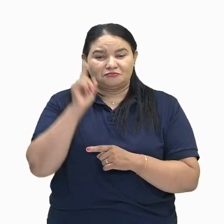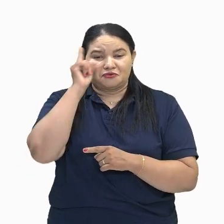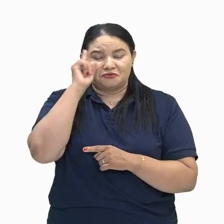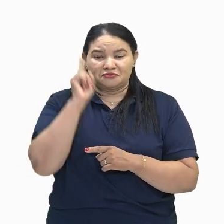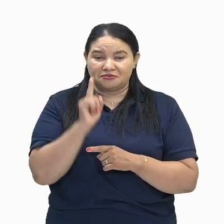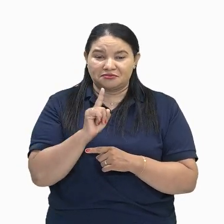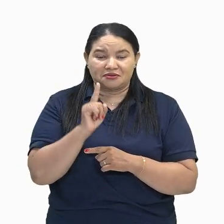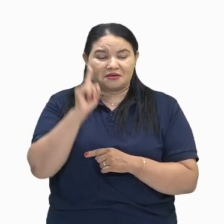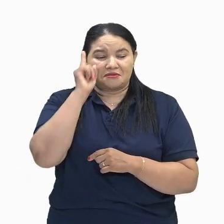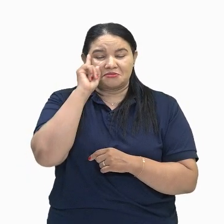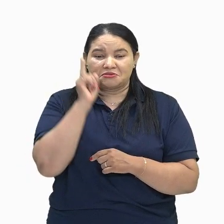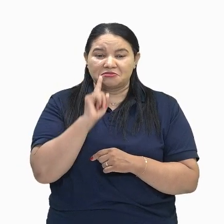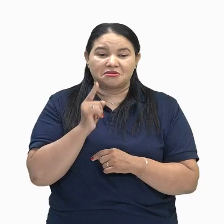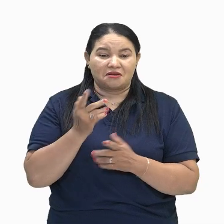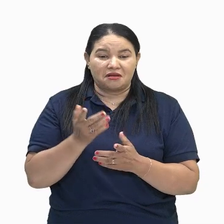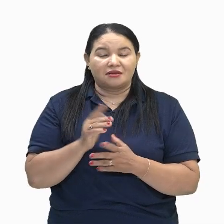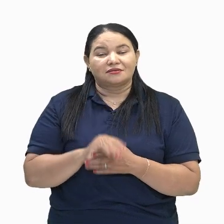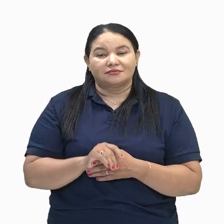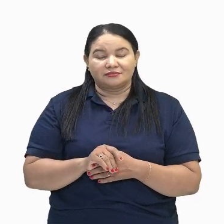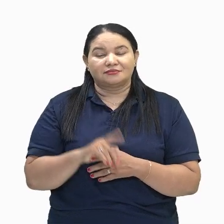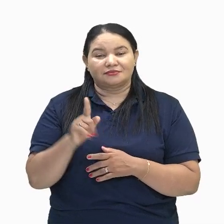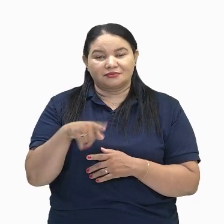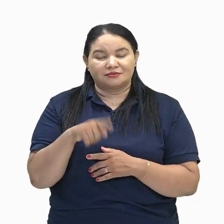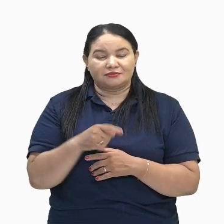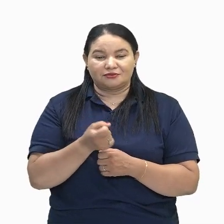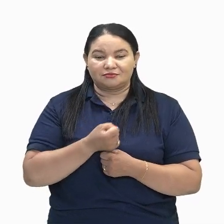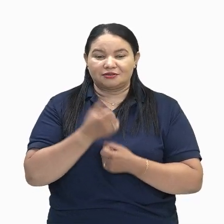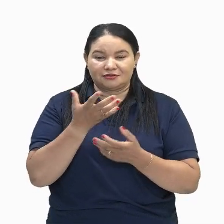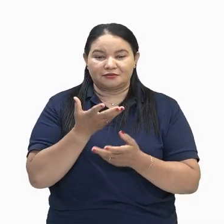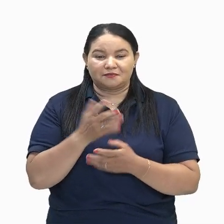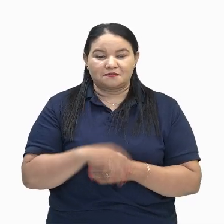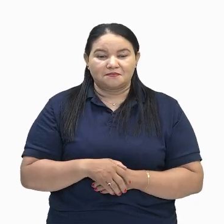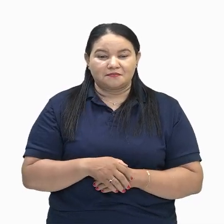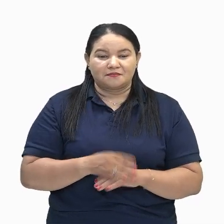fazer, né? Então, essa expressão tem esse significado.